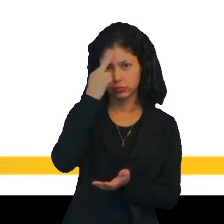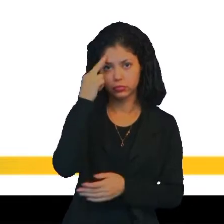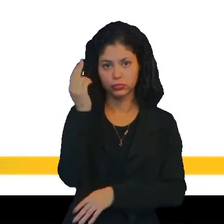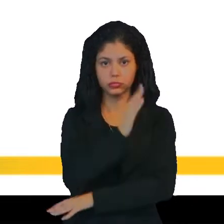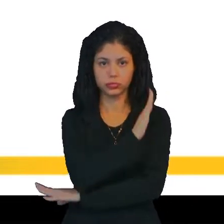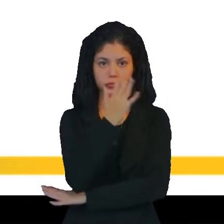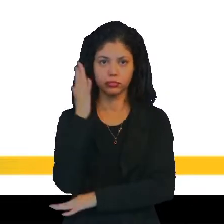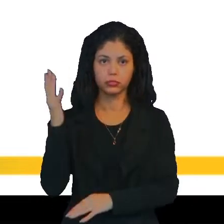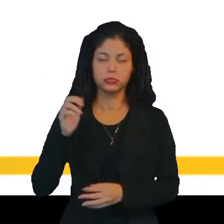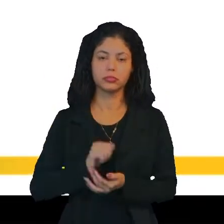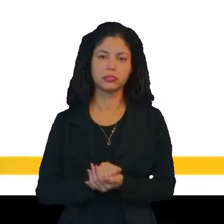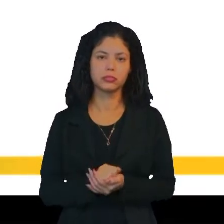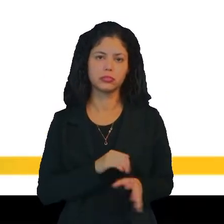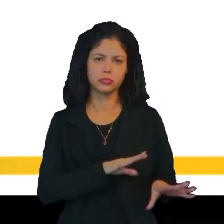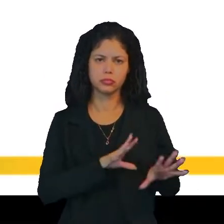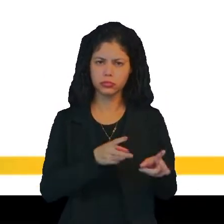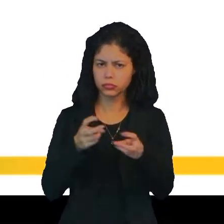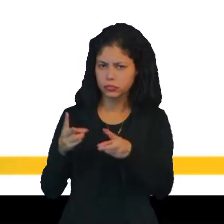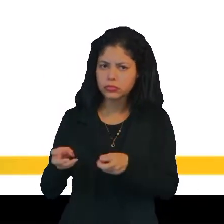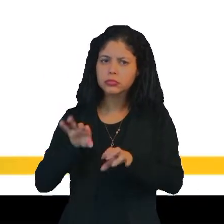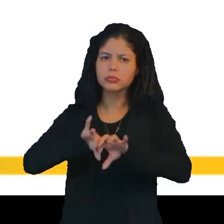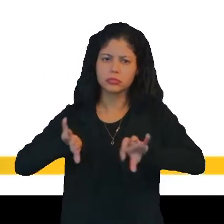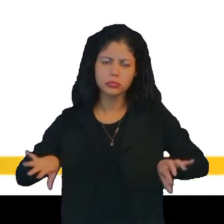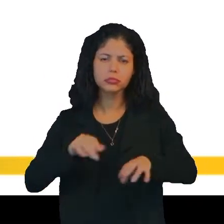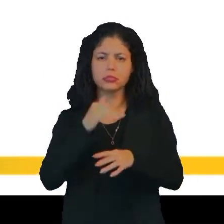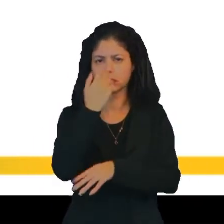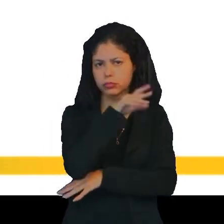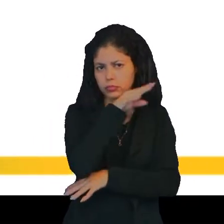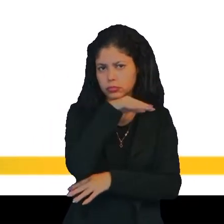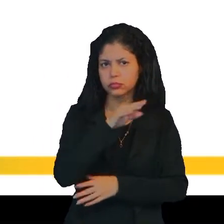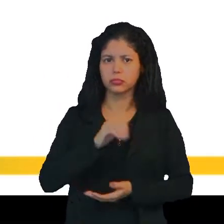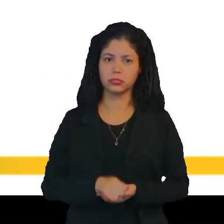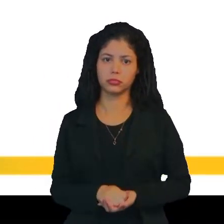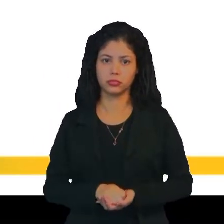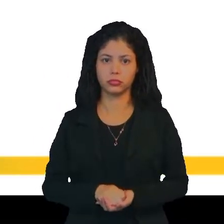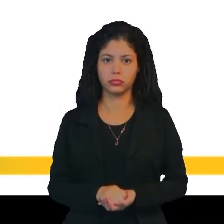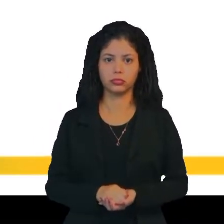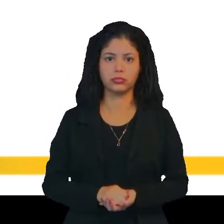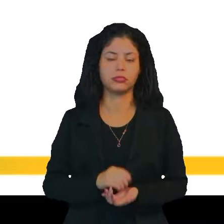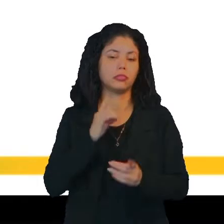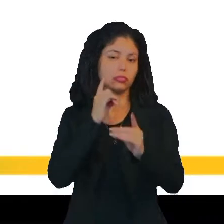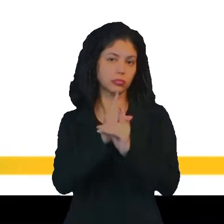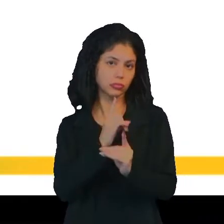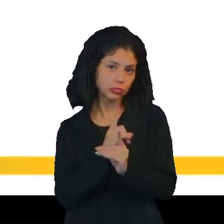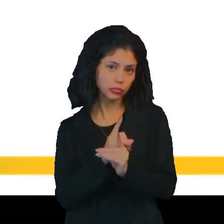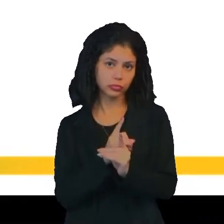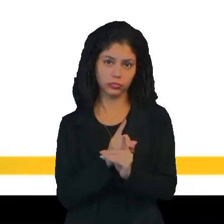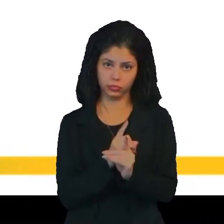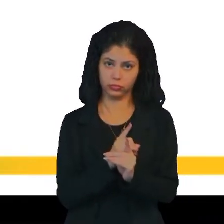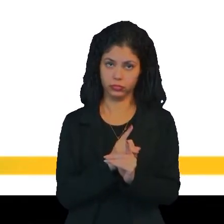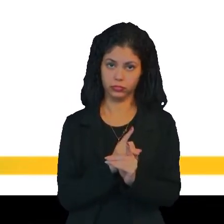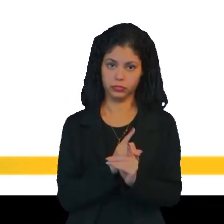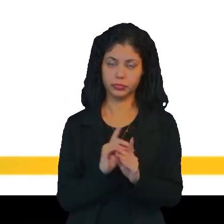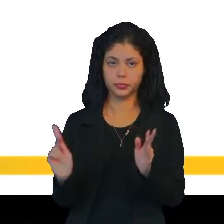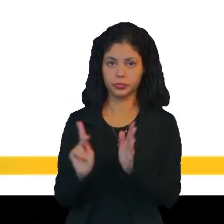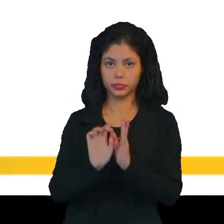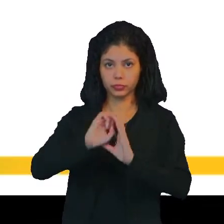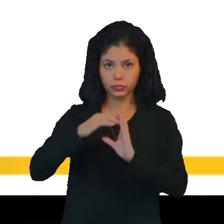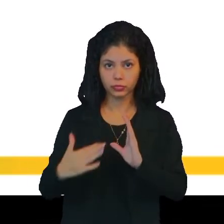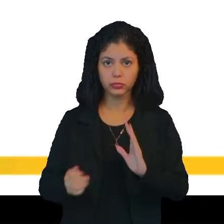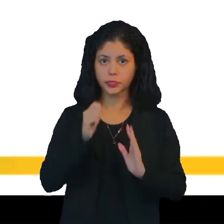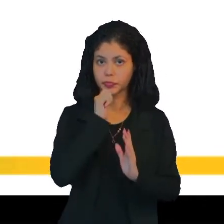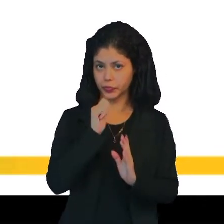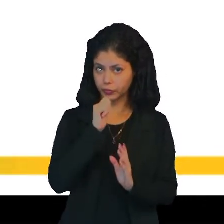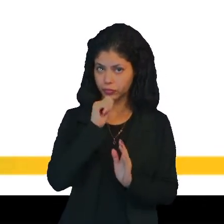consegue perceber algum tipo de organização na separação desses animais? A identificação dos seres vivos por meio de suas